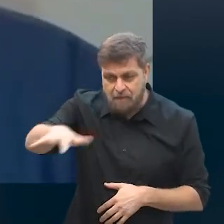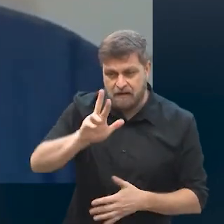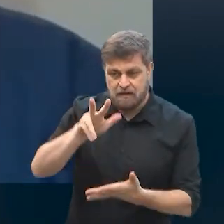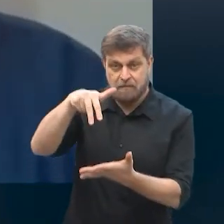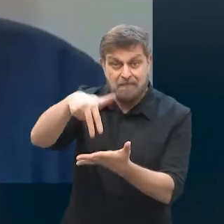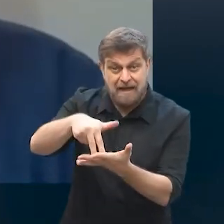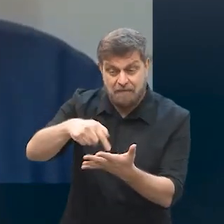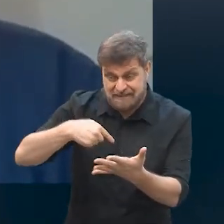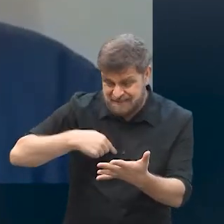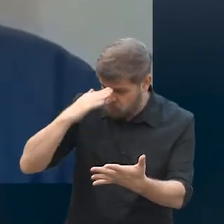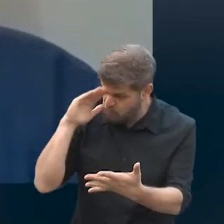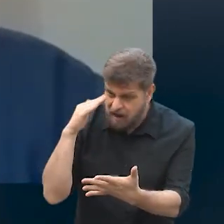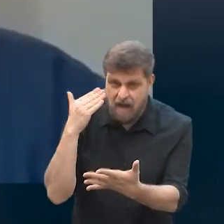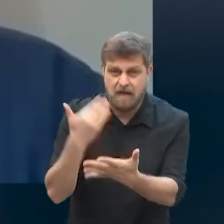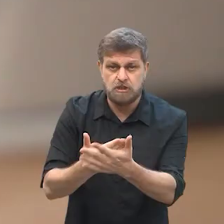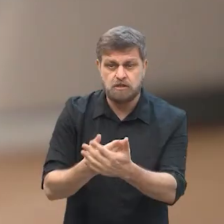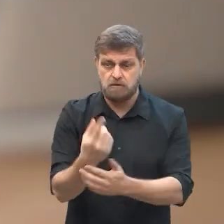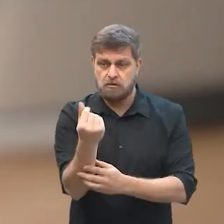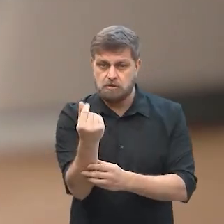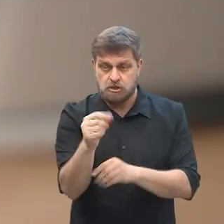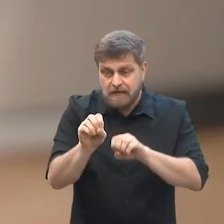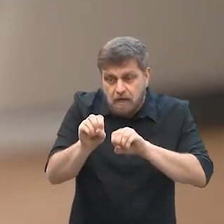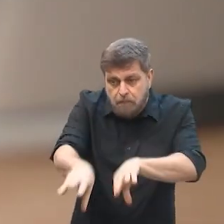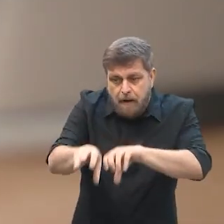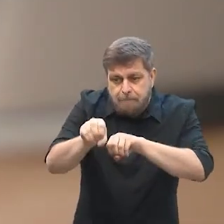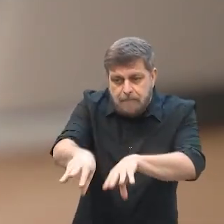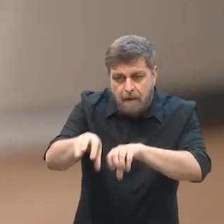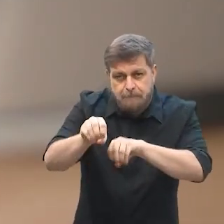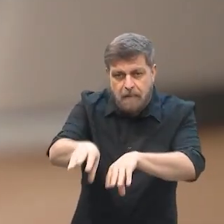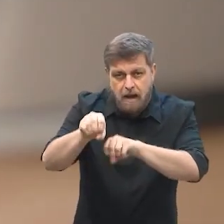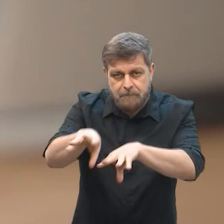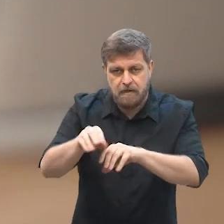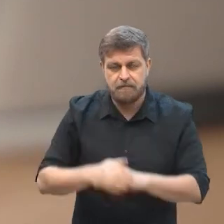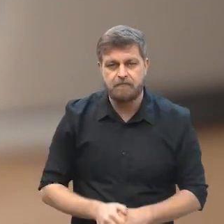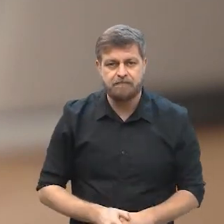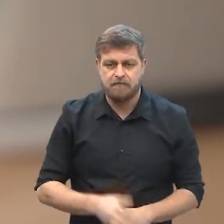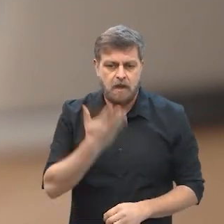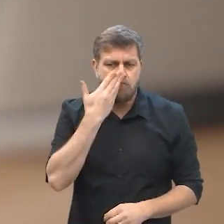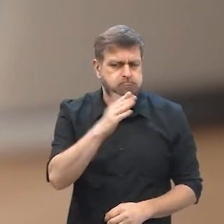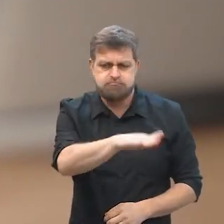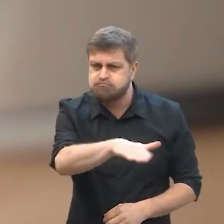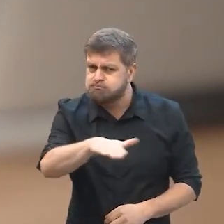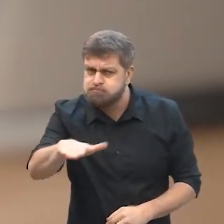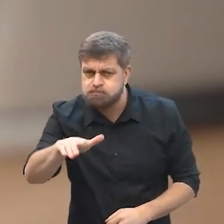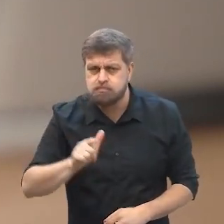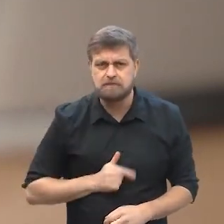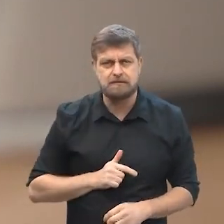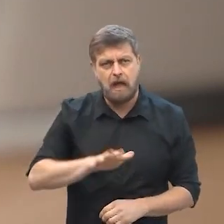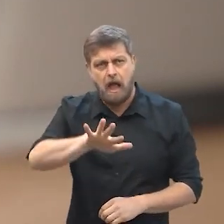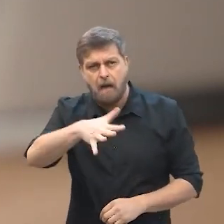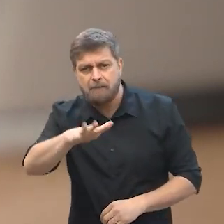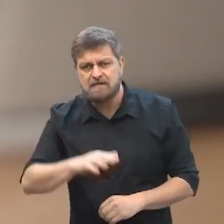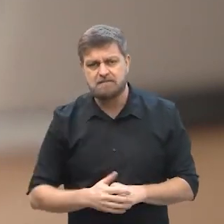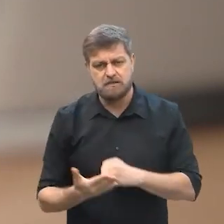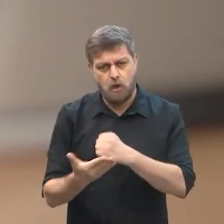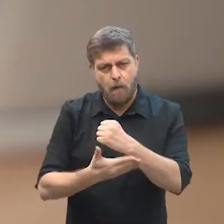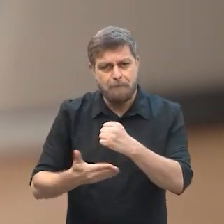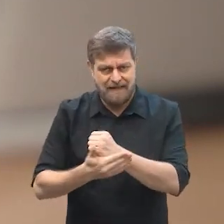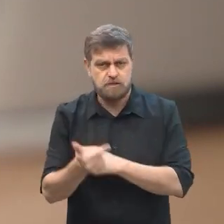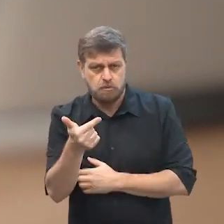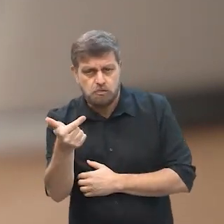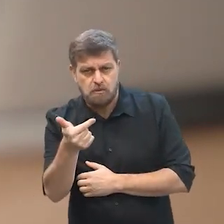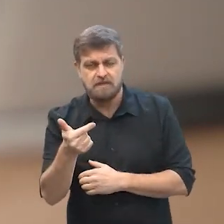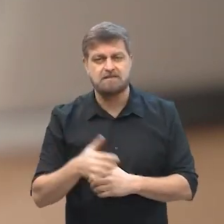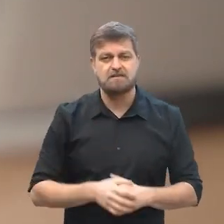fato, eu acredito na educação financeira a partir, pelo menos, do ensino fundamental